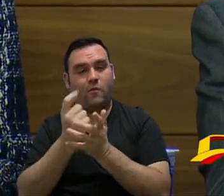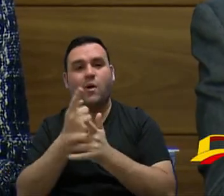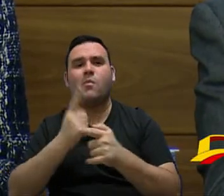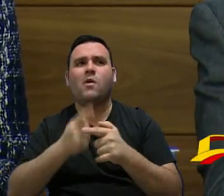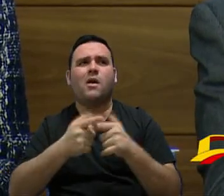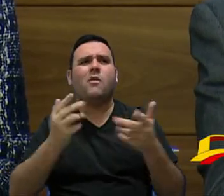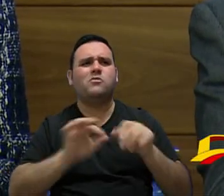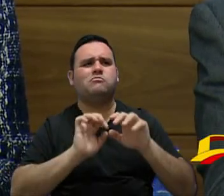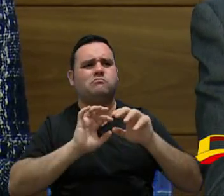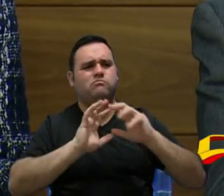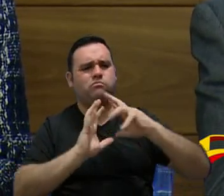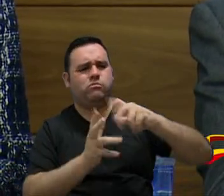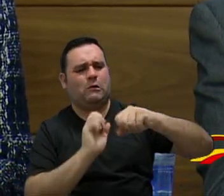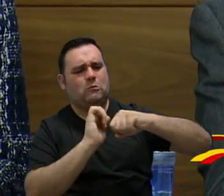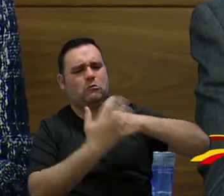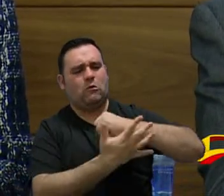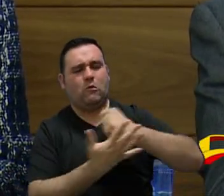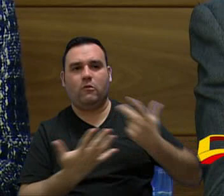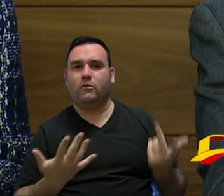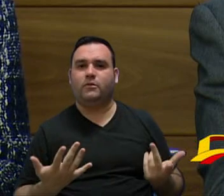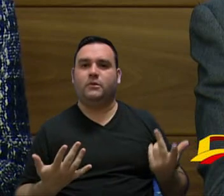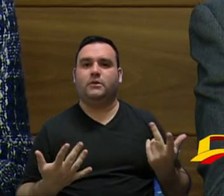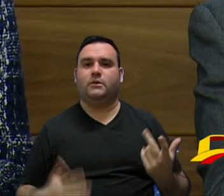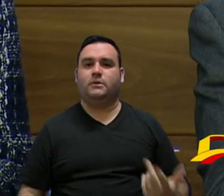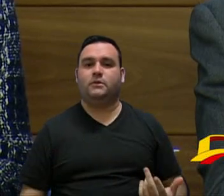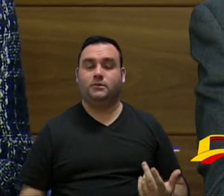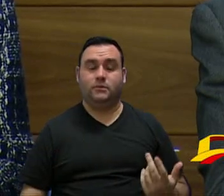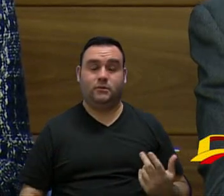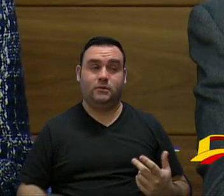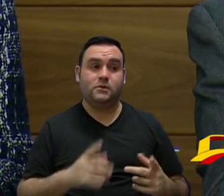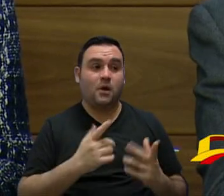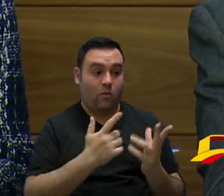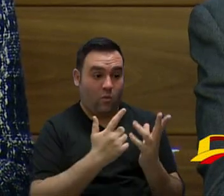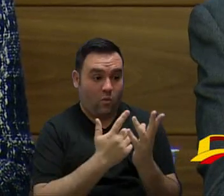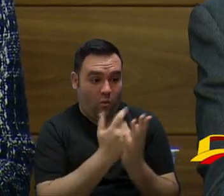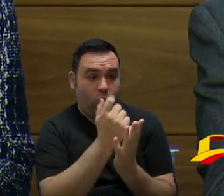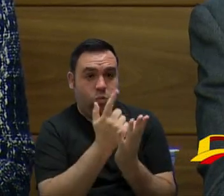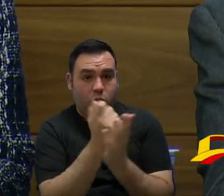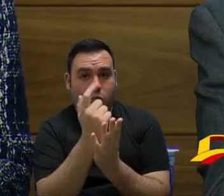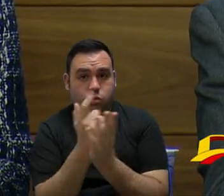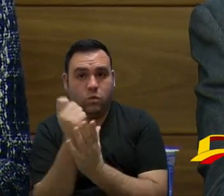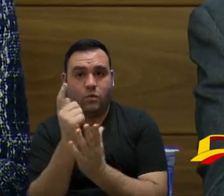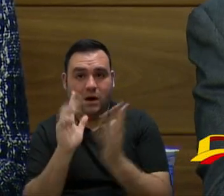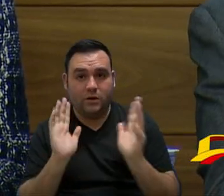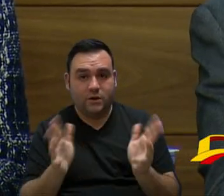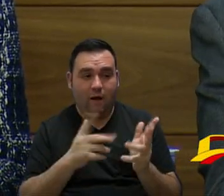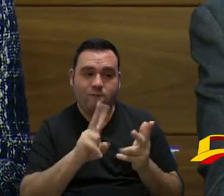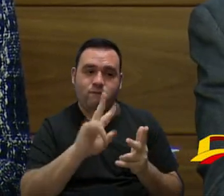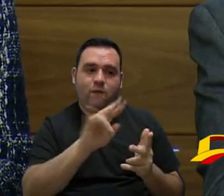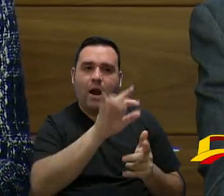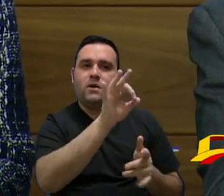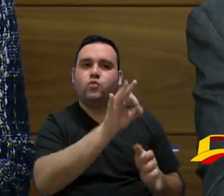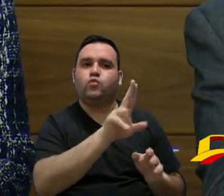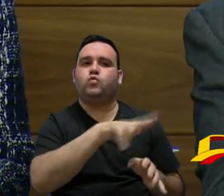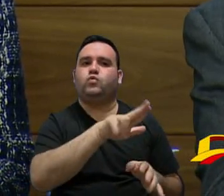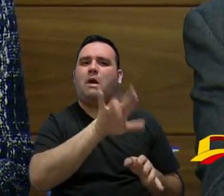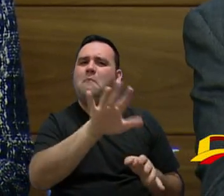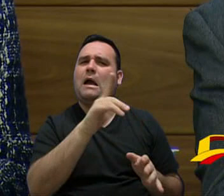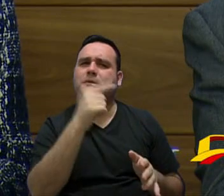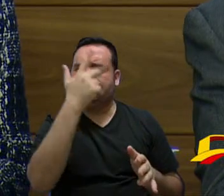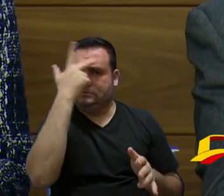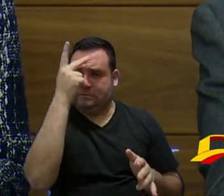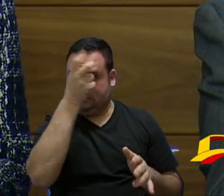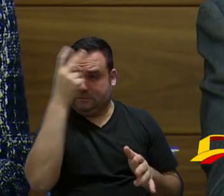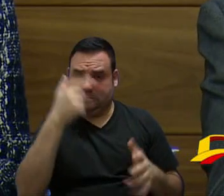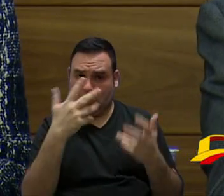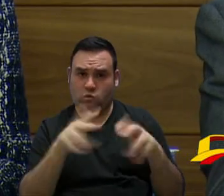global né então o que foi adquirido comprado será utilizado e o que não